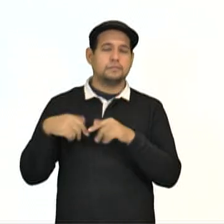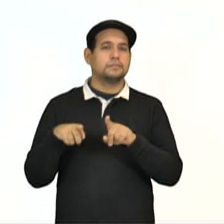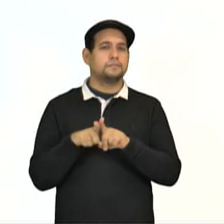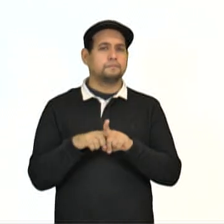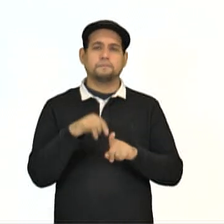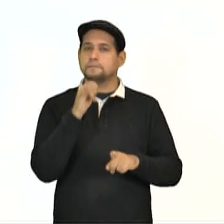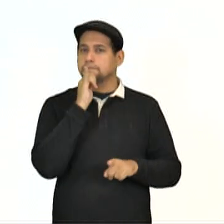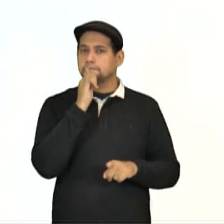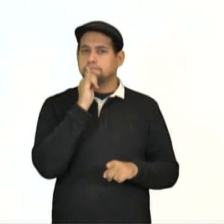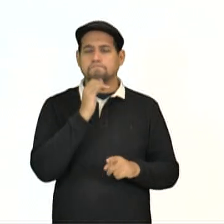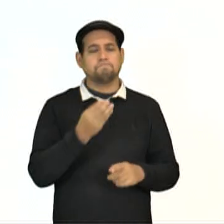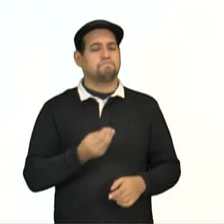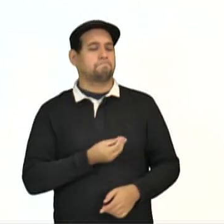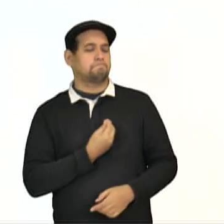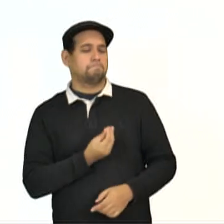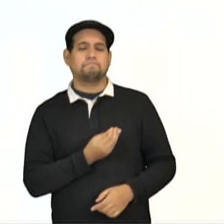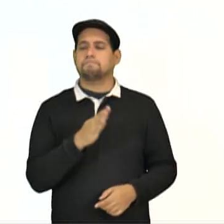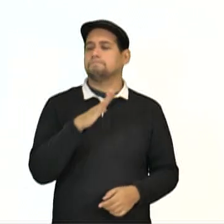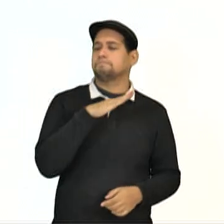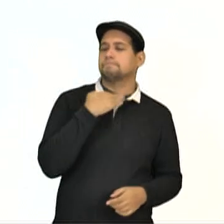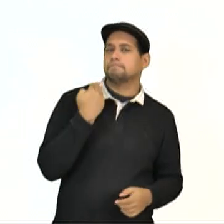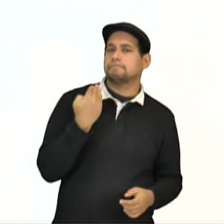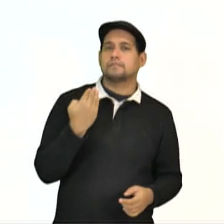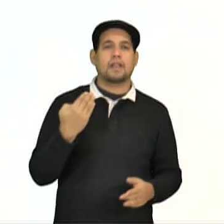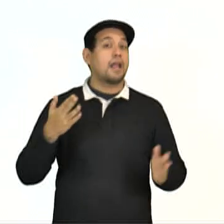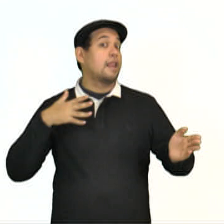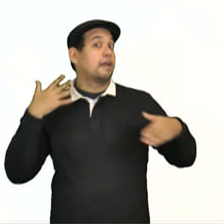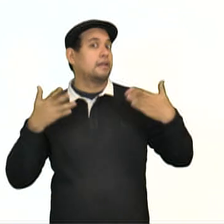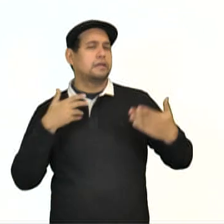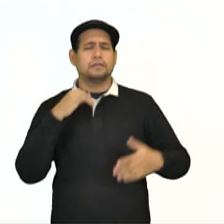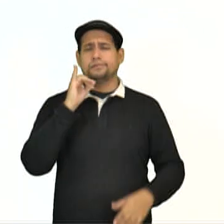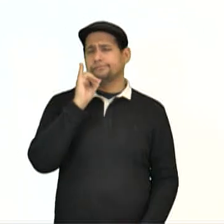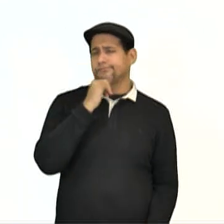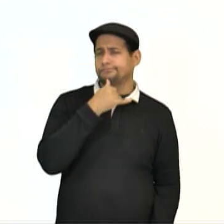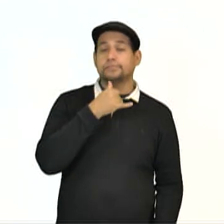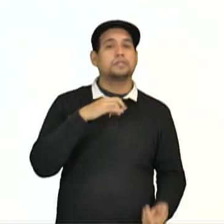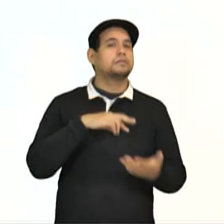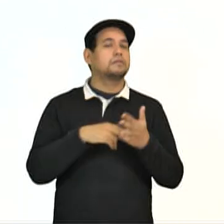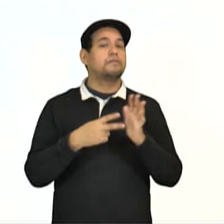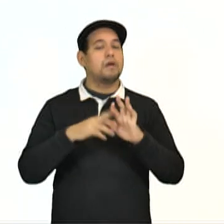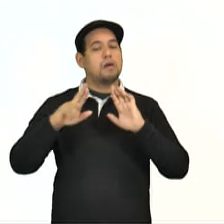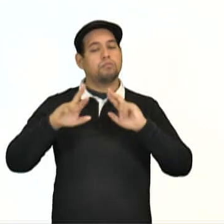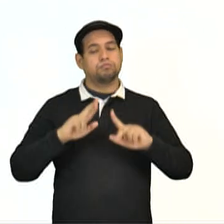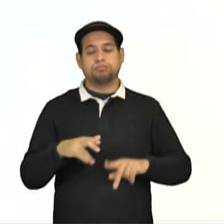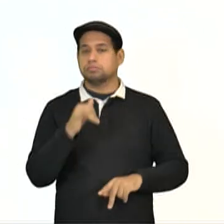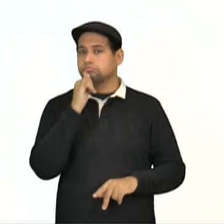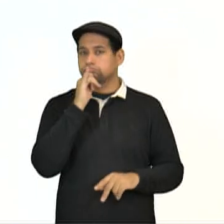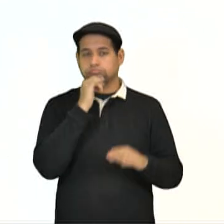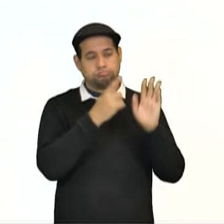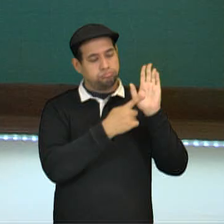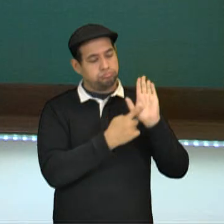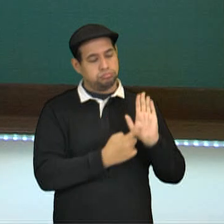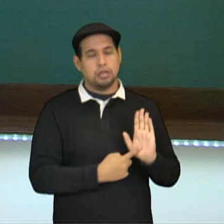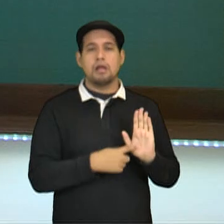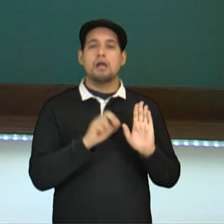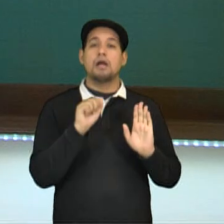Outros exemplos, vida, morte, alegria, tristeza, são outros exemplos aqui